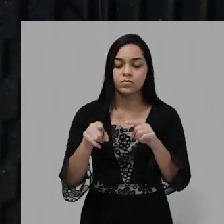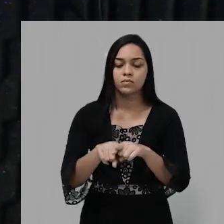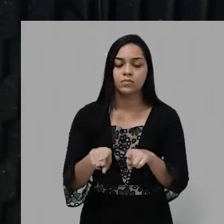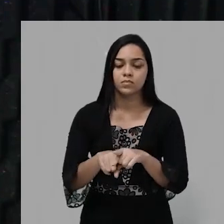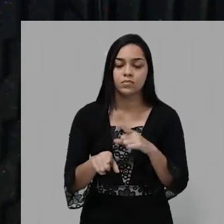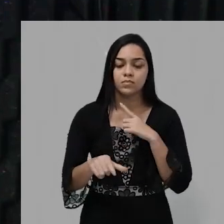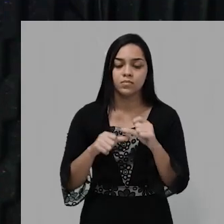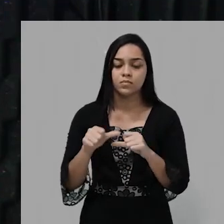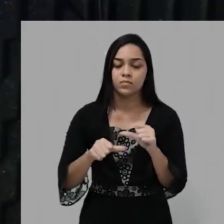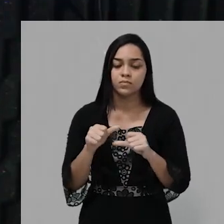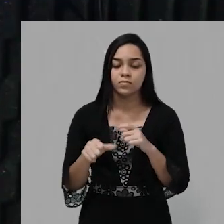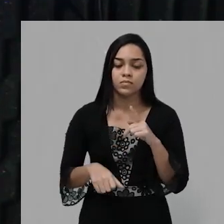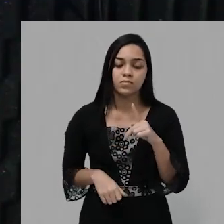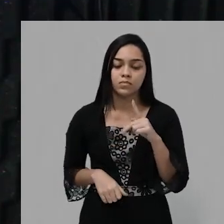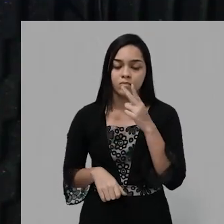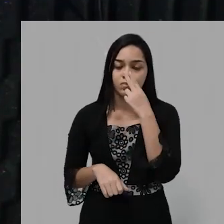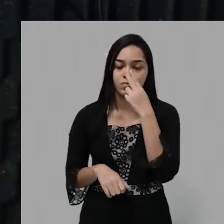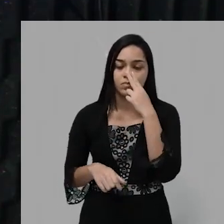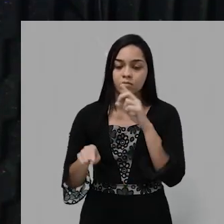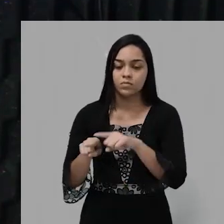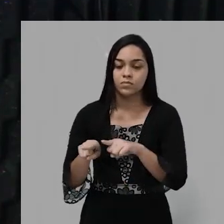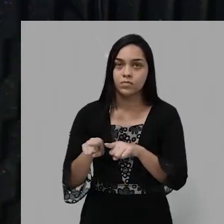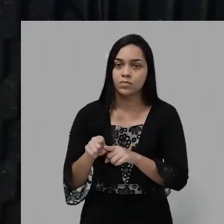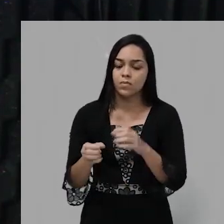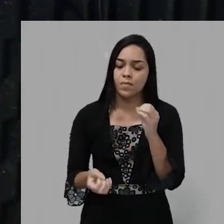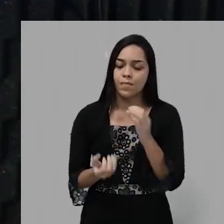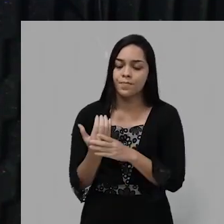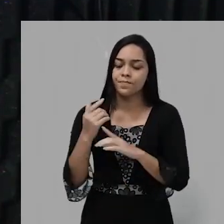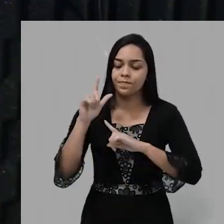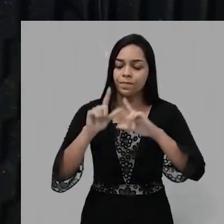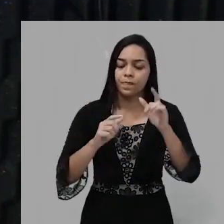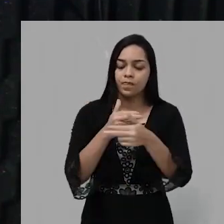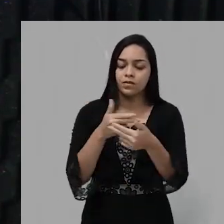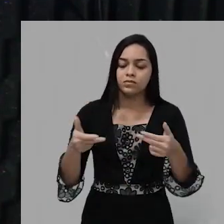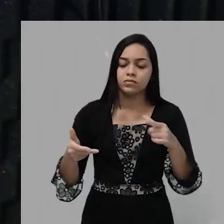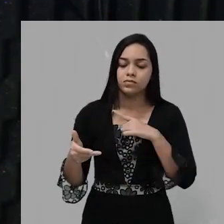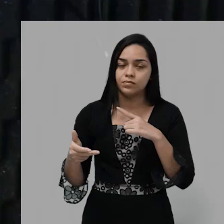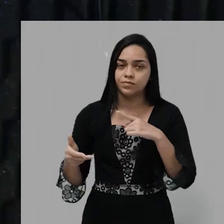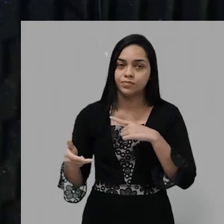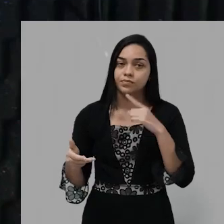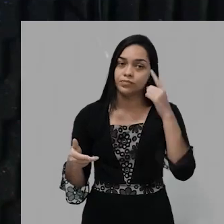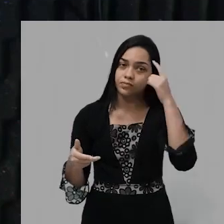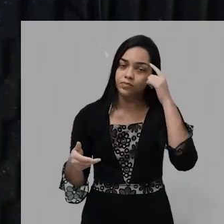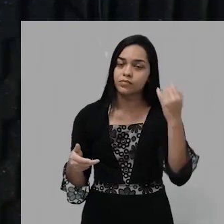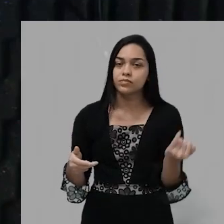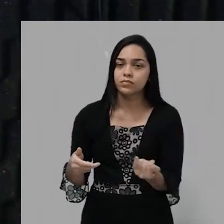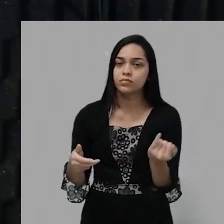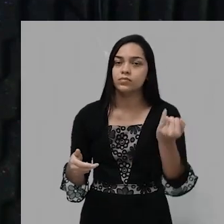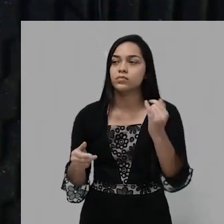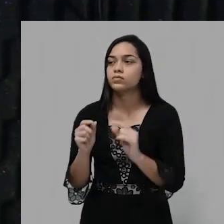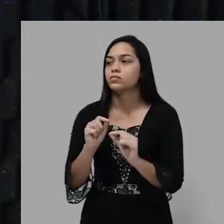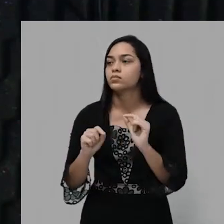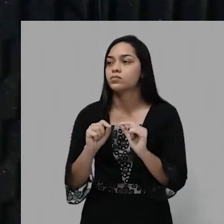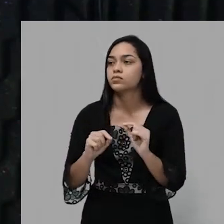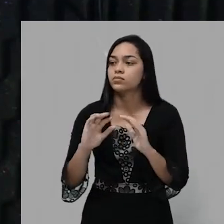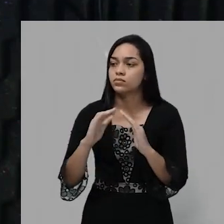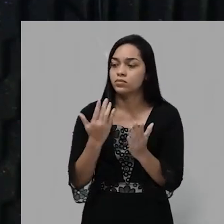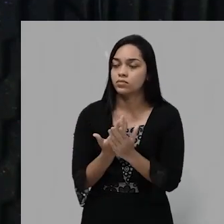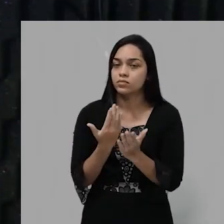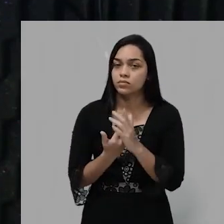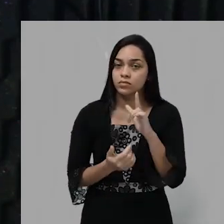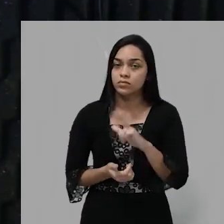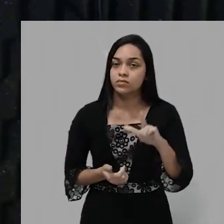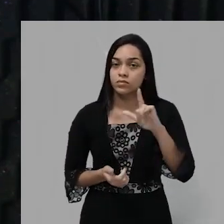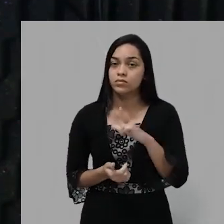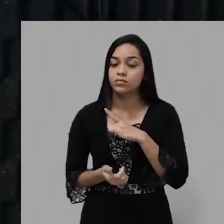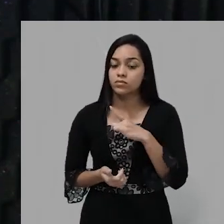a reforma protestante e a invenção da imprensa, né, tudo isso tem uma grande relevância para a escola literária que